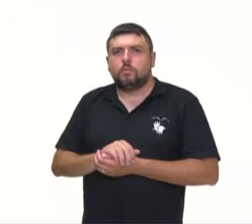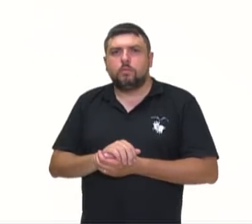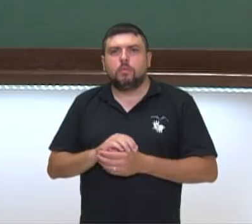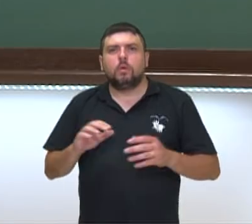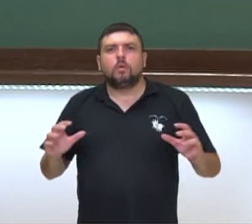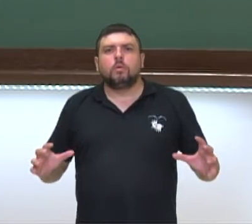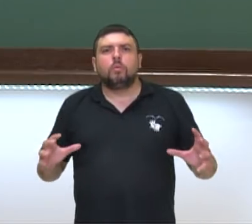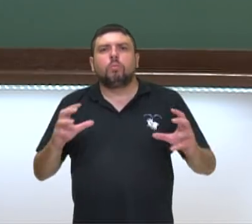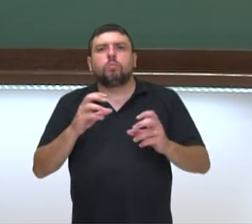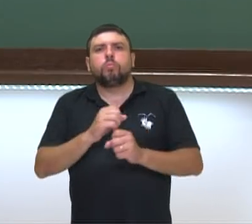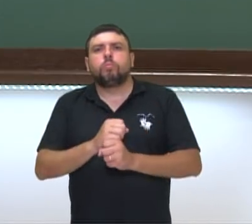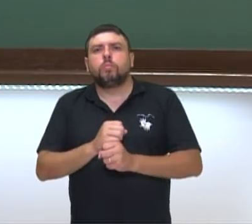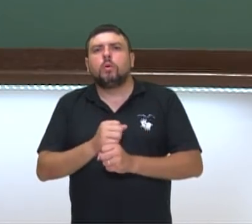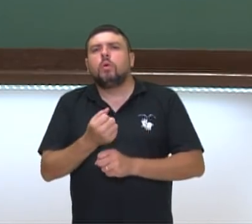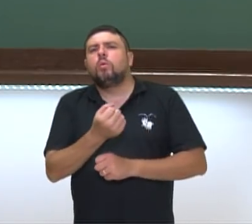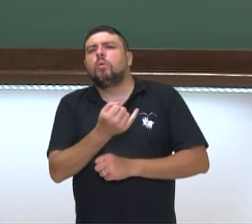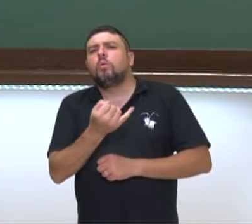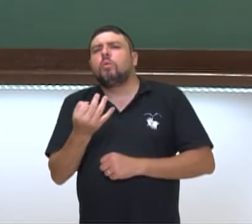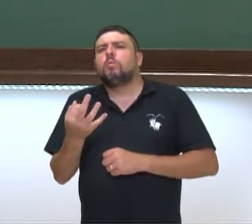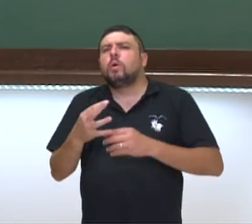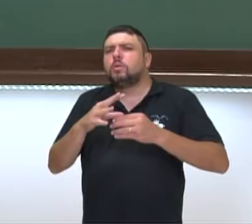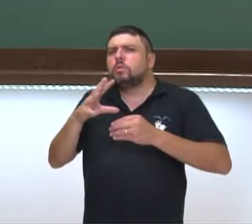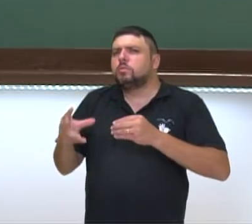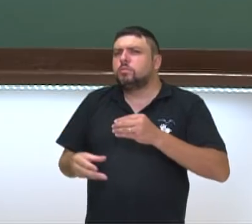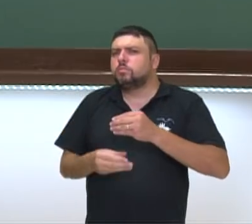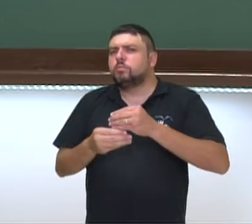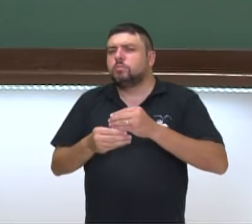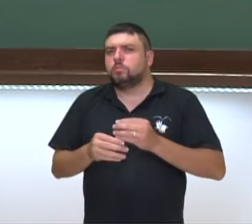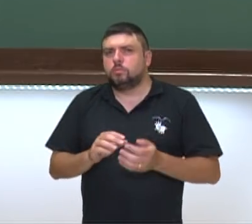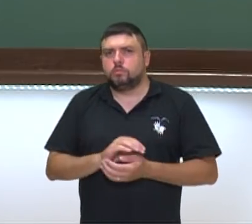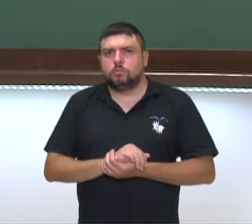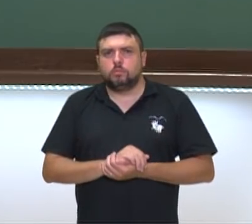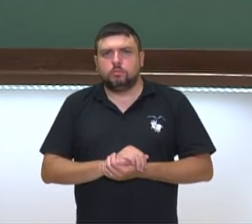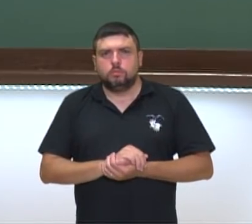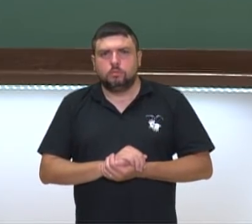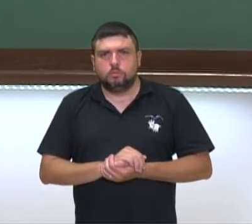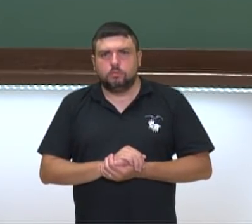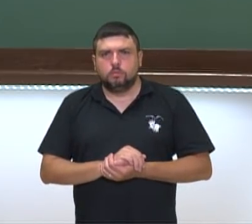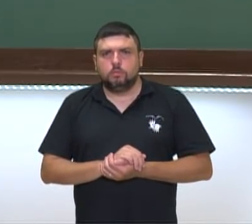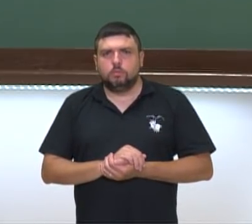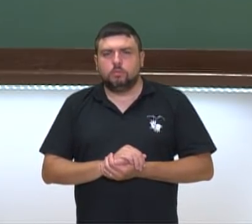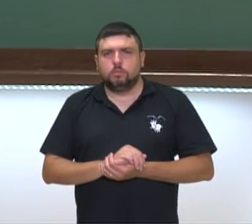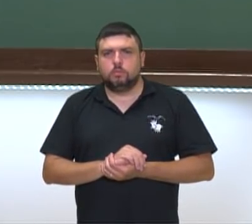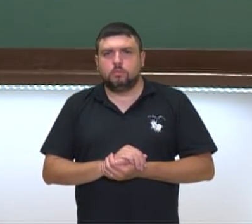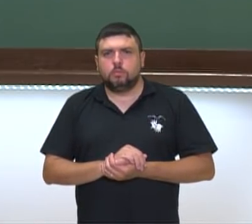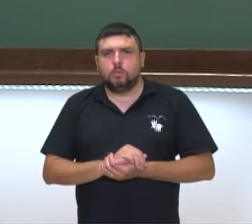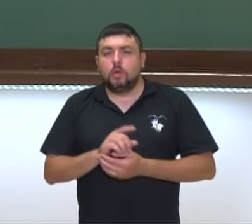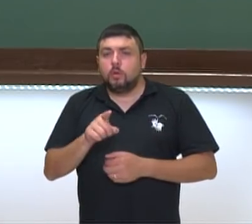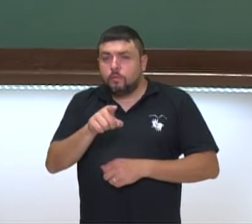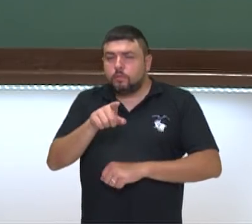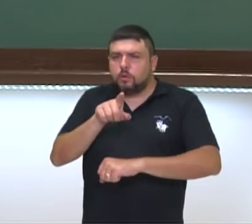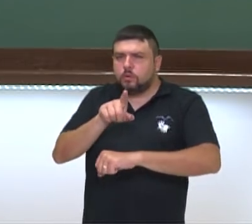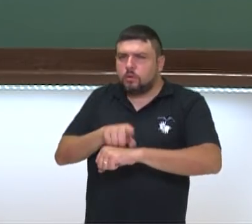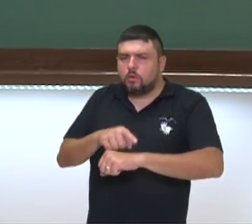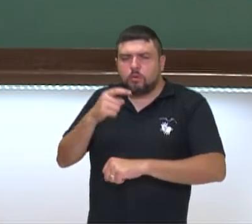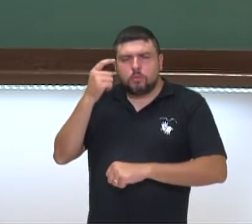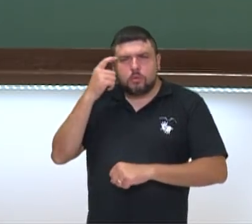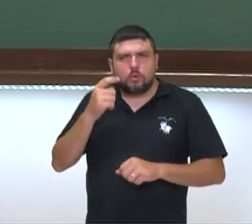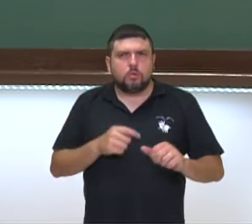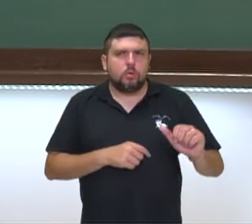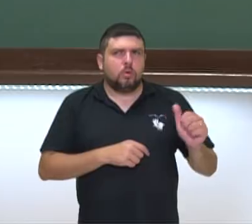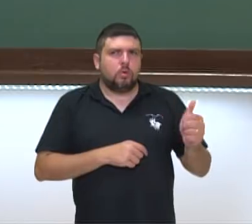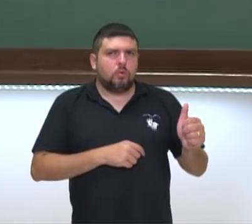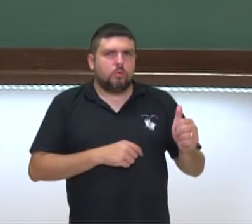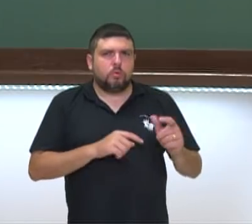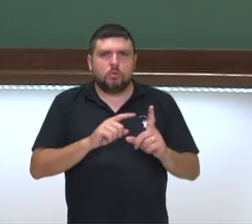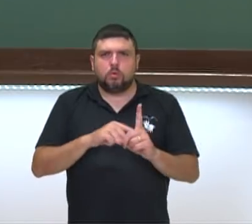o aumento nesse ano? Então, teoricamente, você já vai pensar, acho que o aumento foi 11 mais